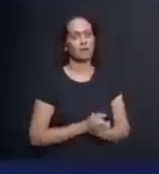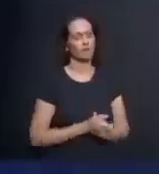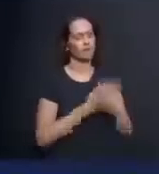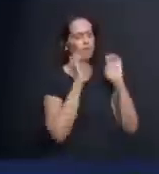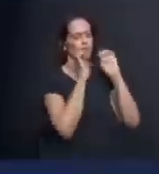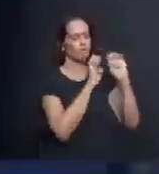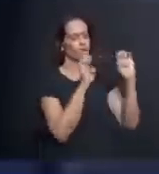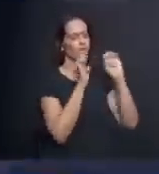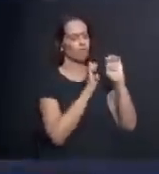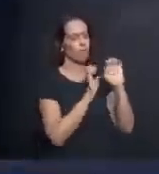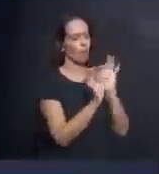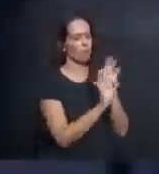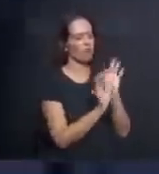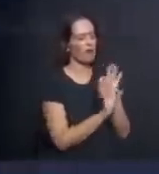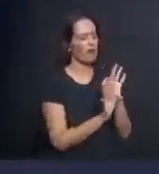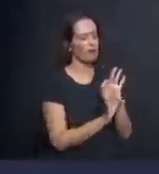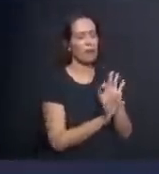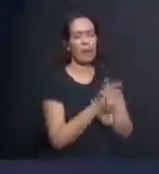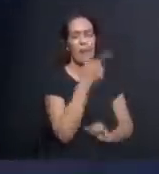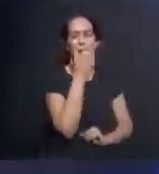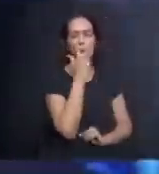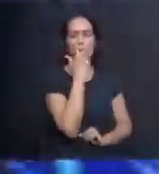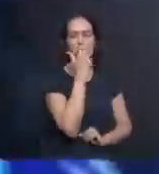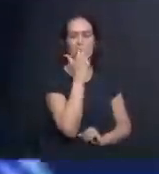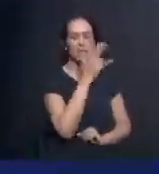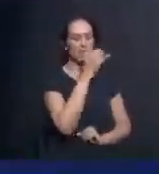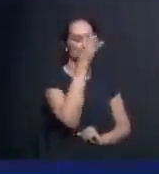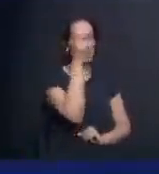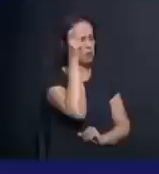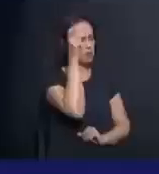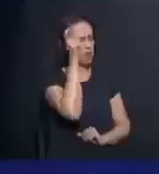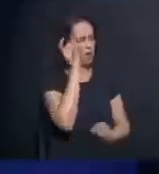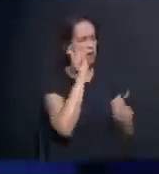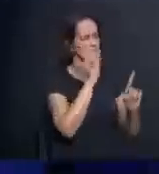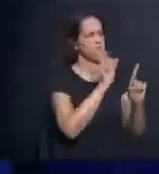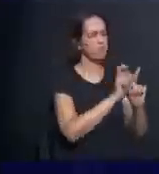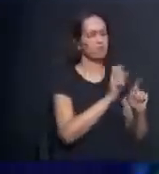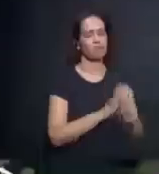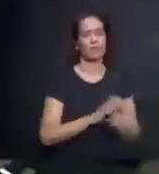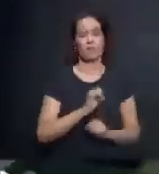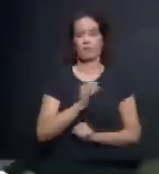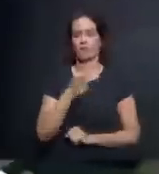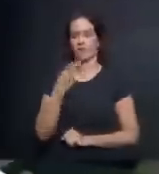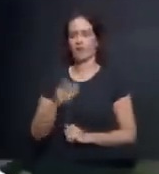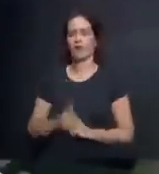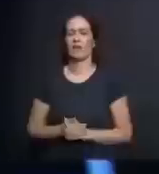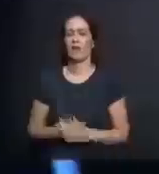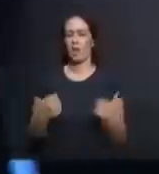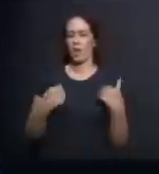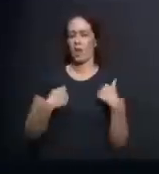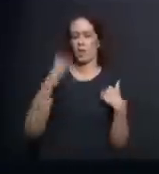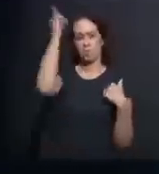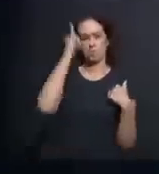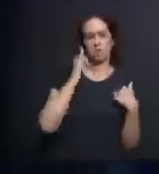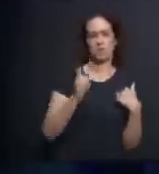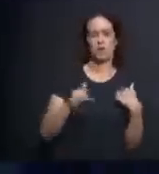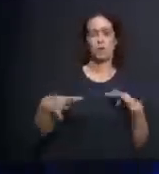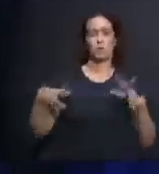tudo possuído. Já imaginou se eu começar a falar? Ai, eu sou profeta, todo mundo tem que ser